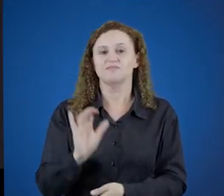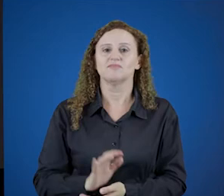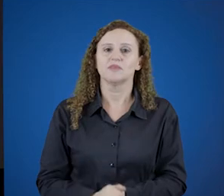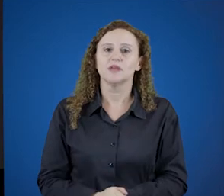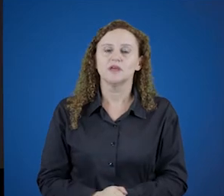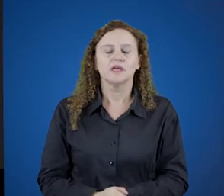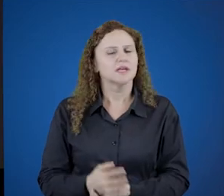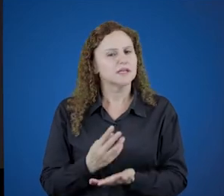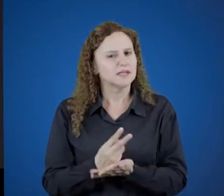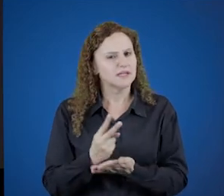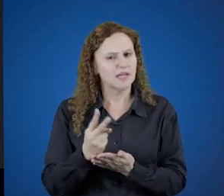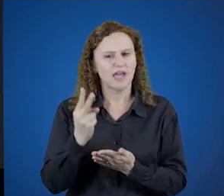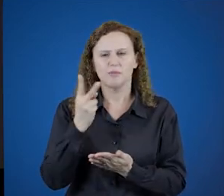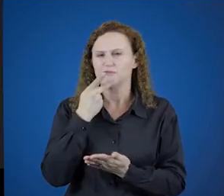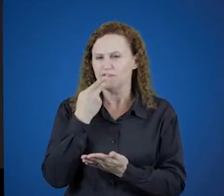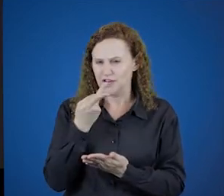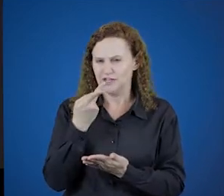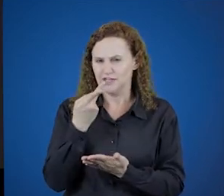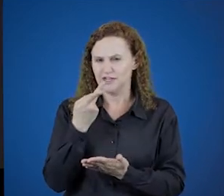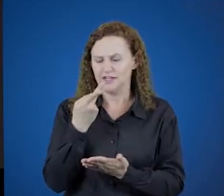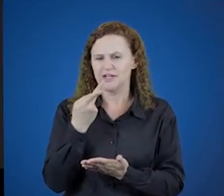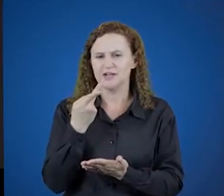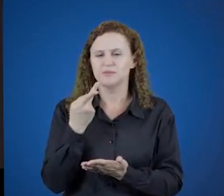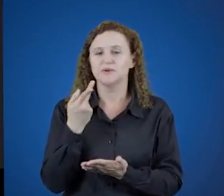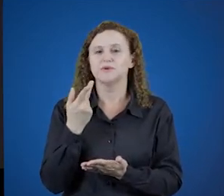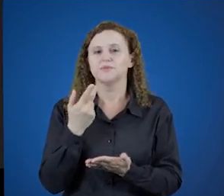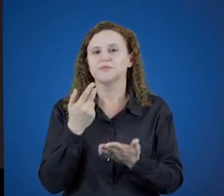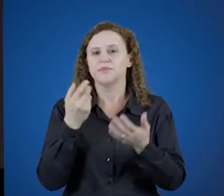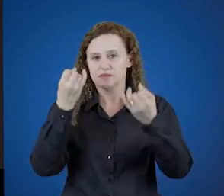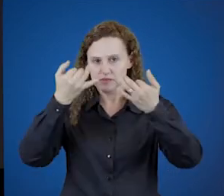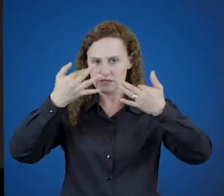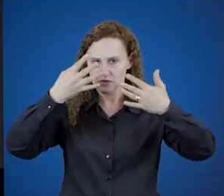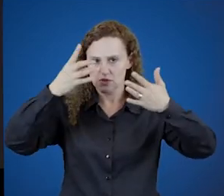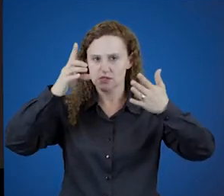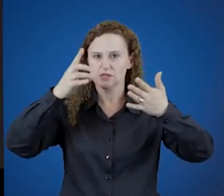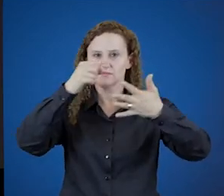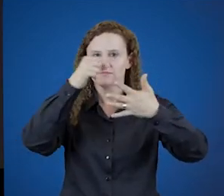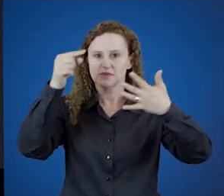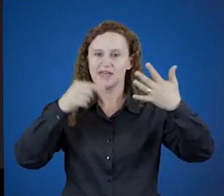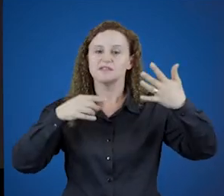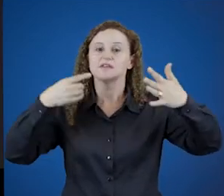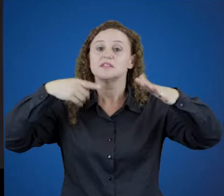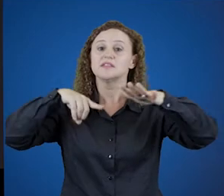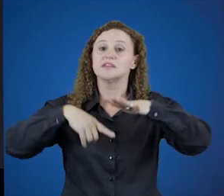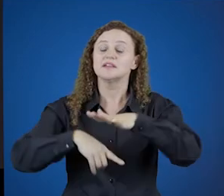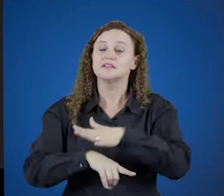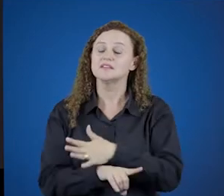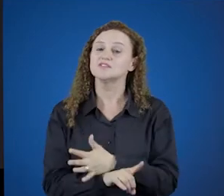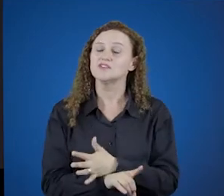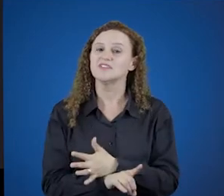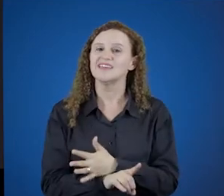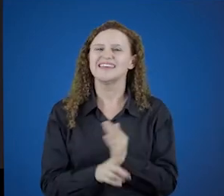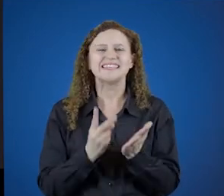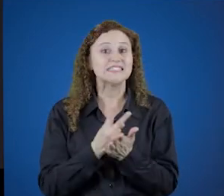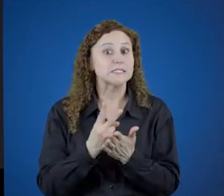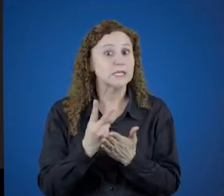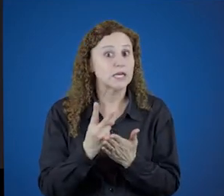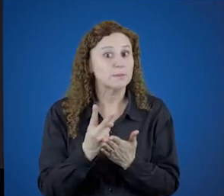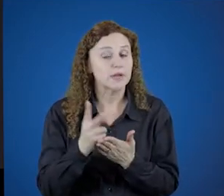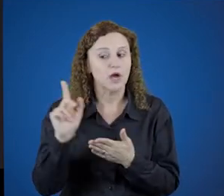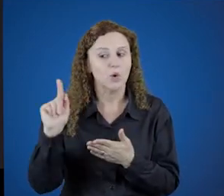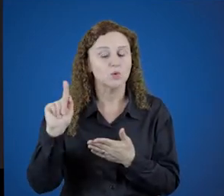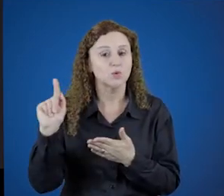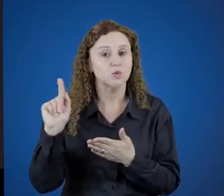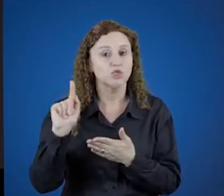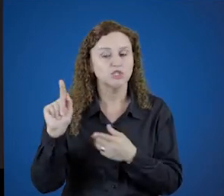i.a. por isso então que nós estamos lá na introdução as declinações que é o genitivo